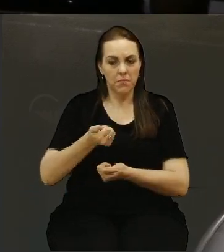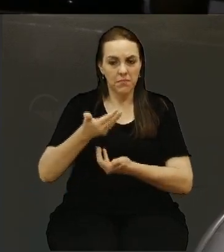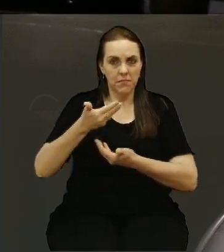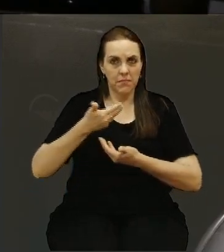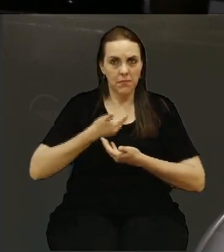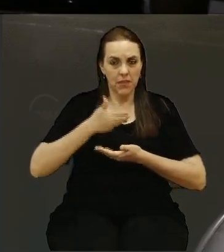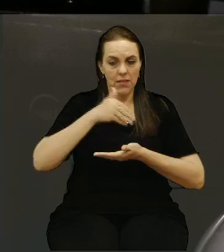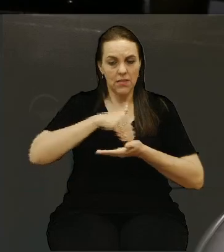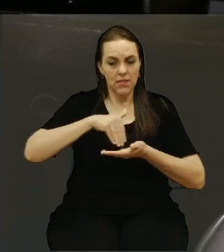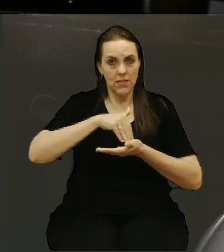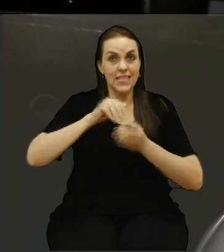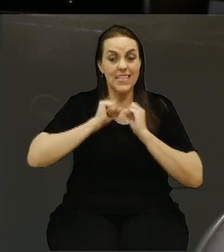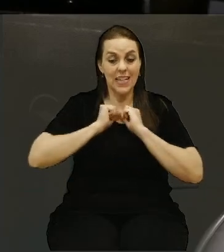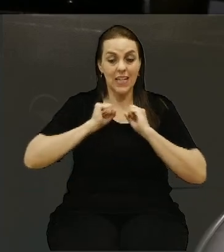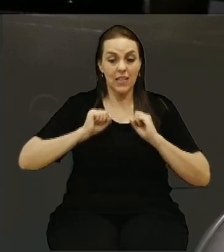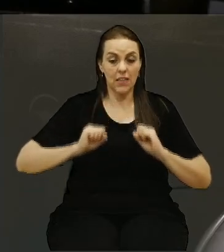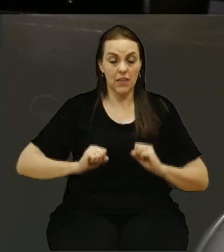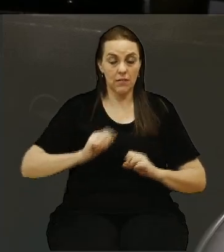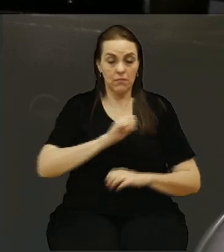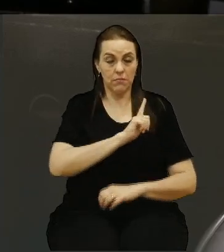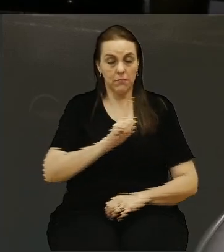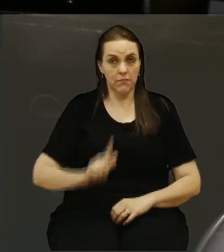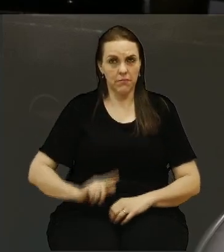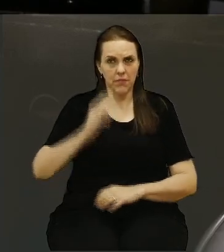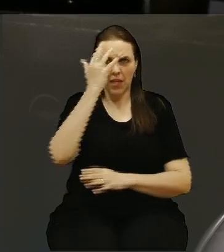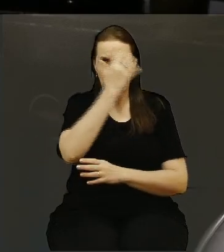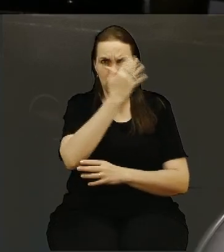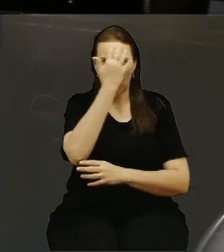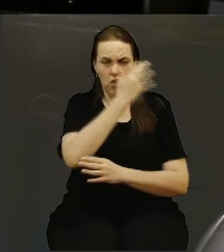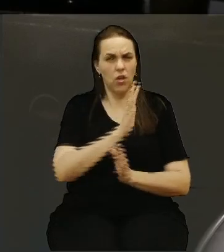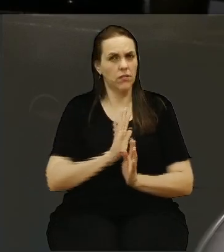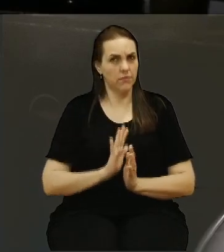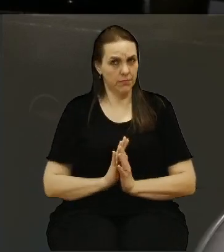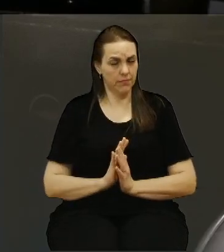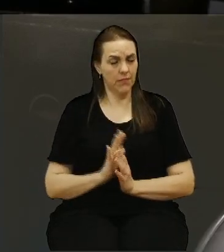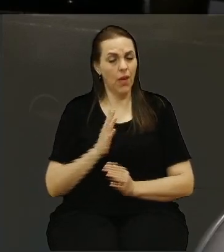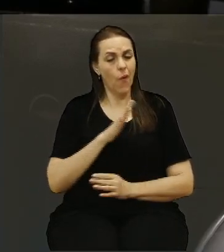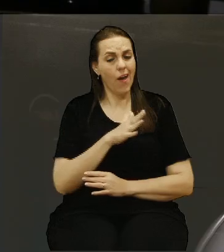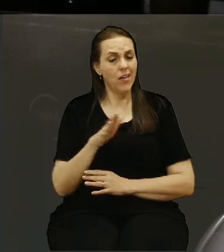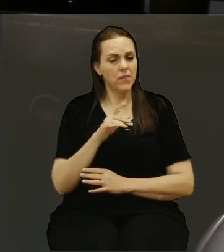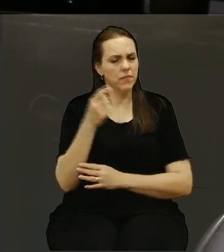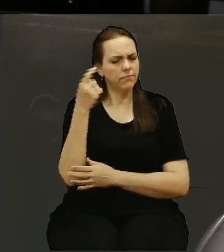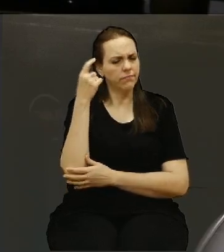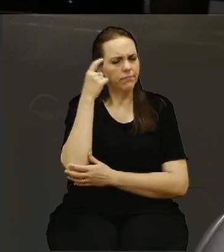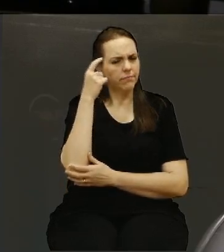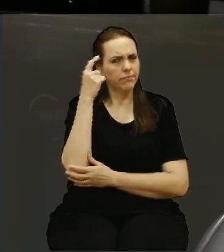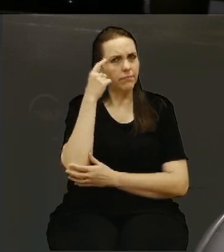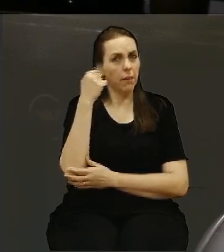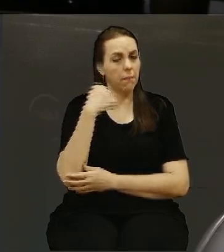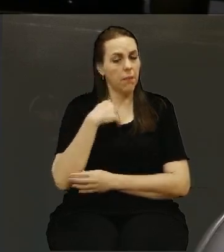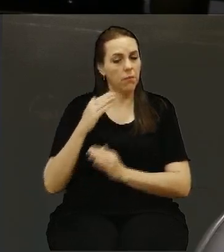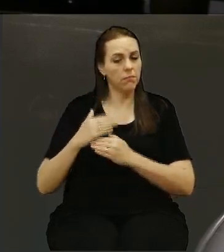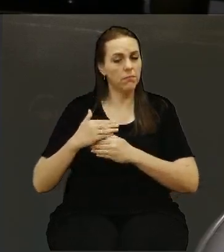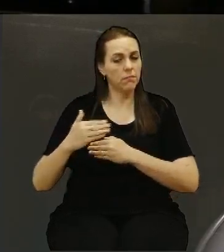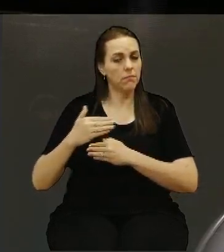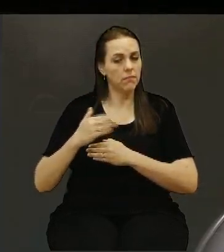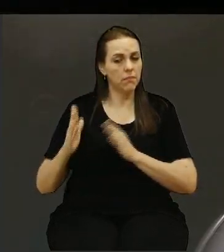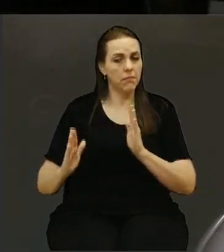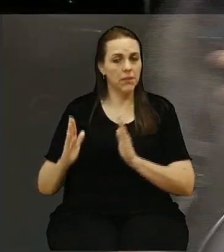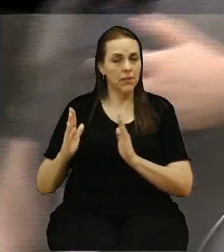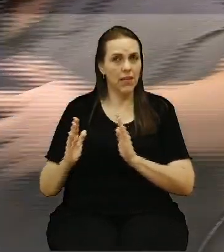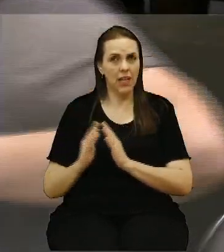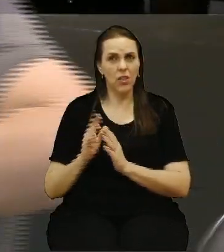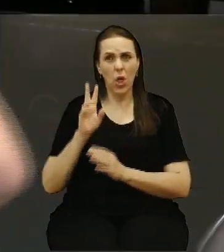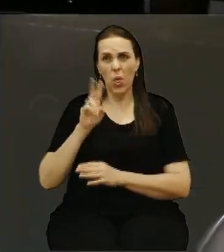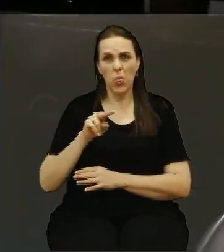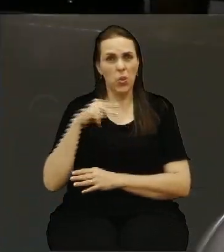Adiló. Eu, às vezes, me pergunto acerca do meu mandato, mas uma coisa que eu jamais seria, vereadora Dani,